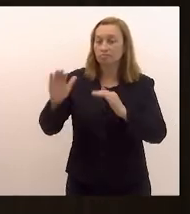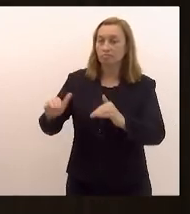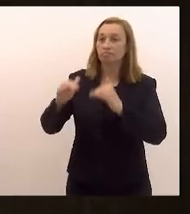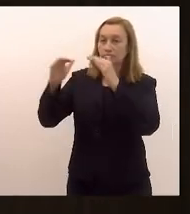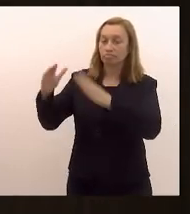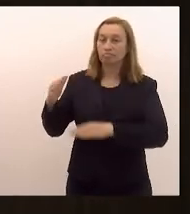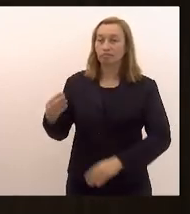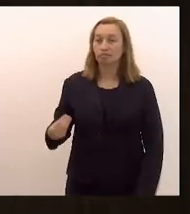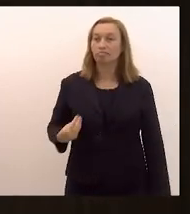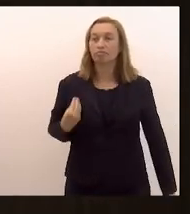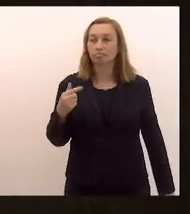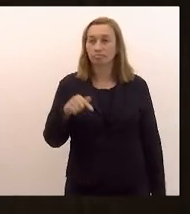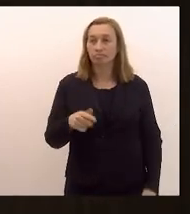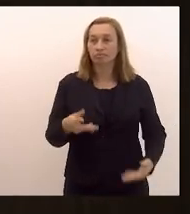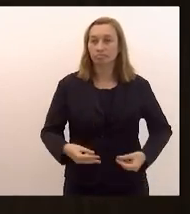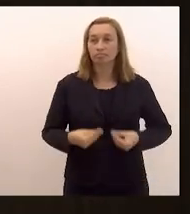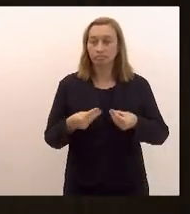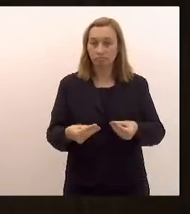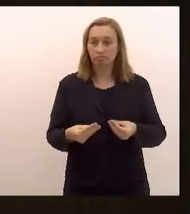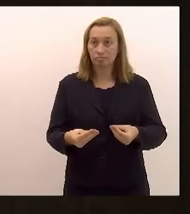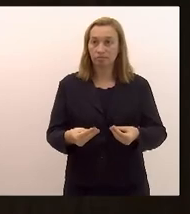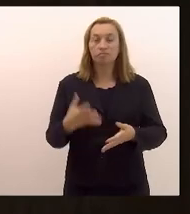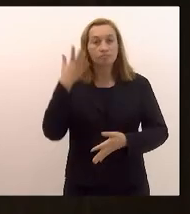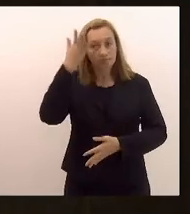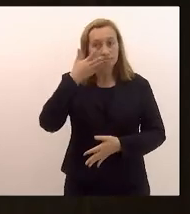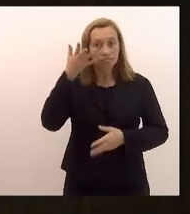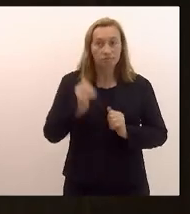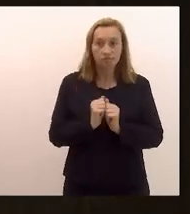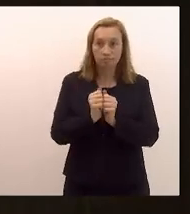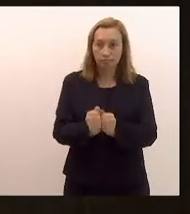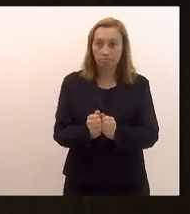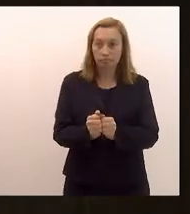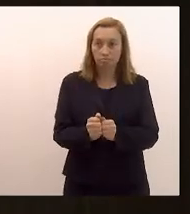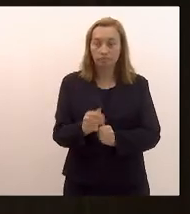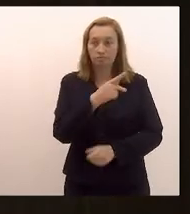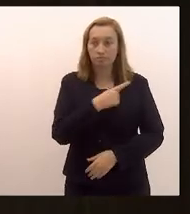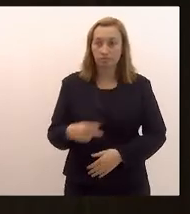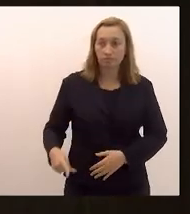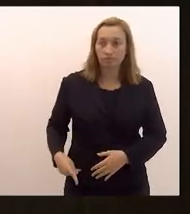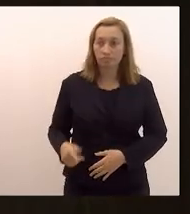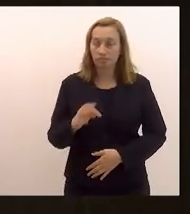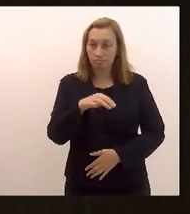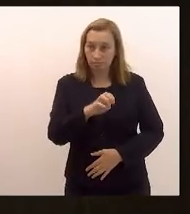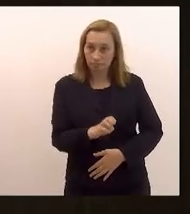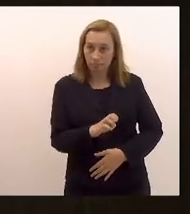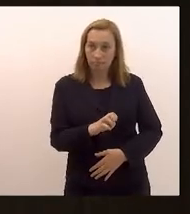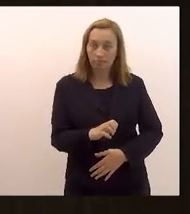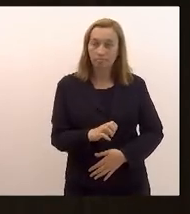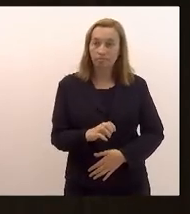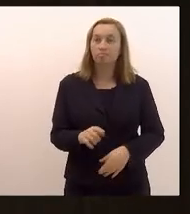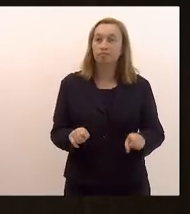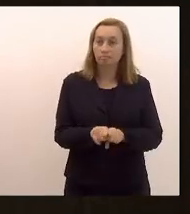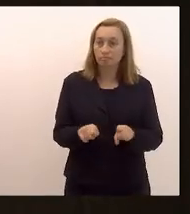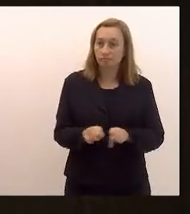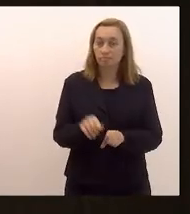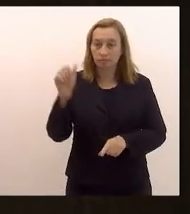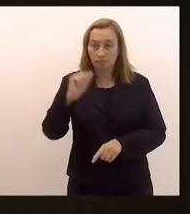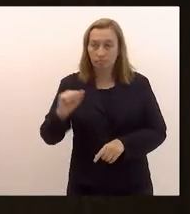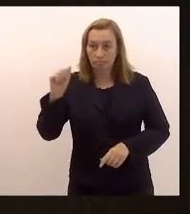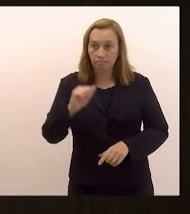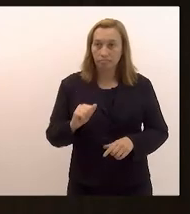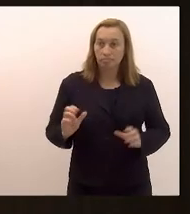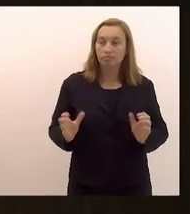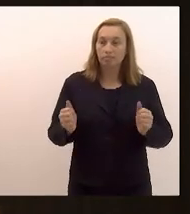presente para fazer entrega formal da mensagem junto com a Presidenta da de perde que a associação também participou dessa